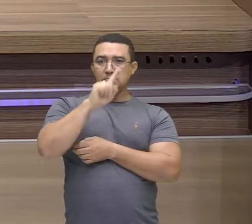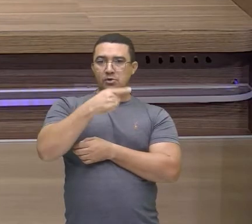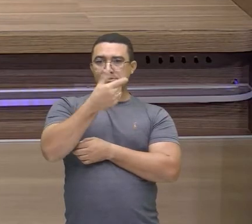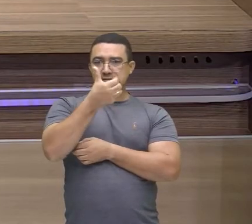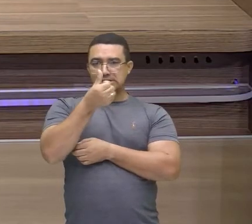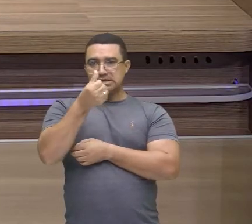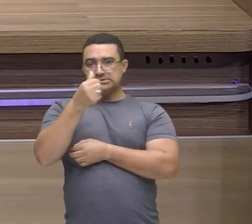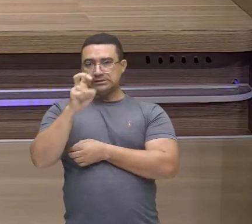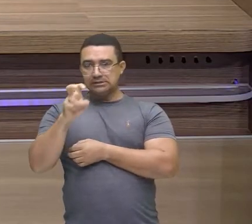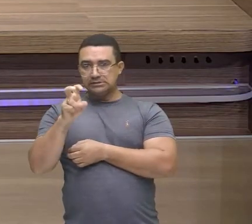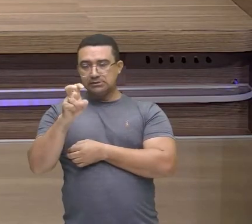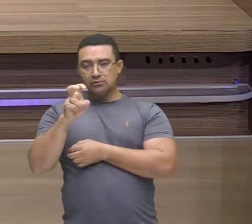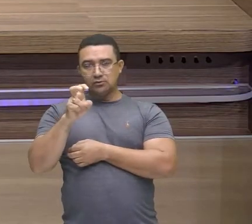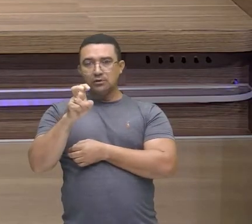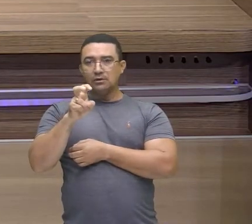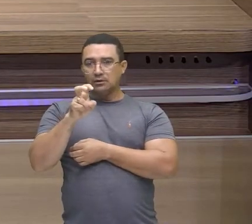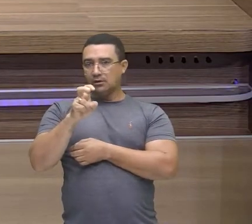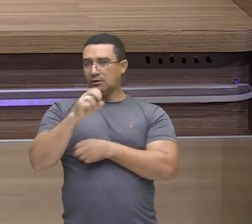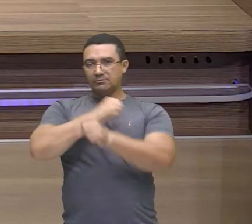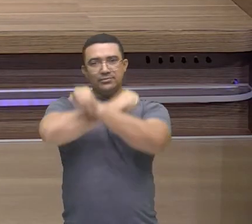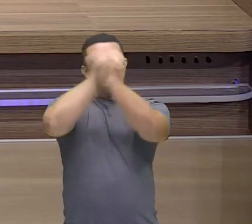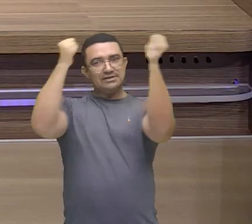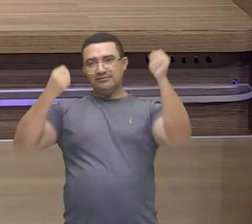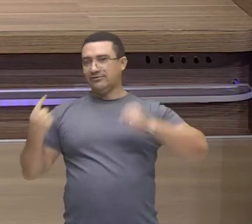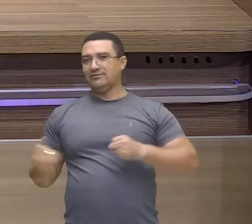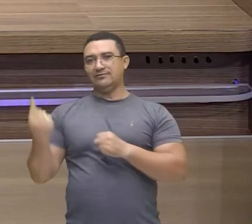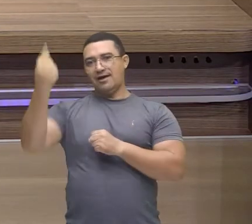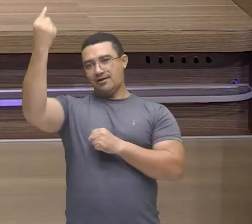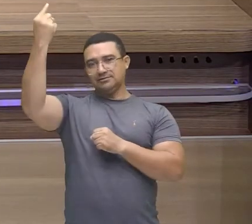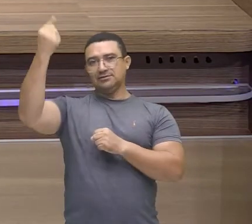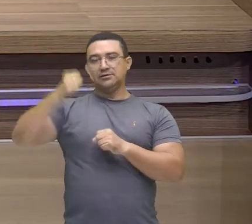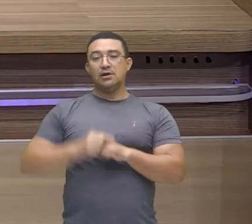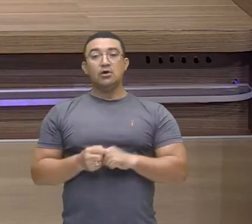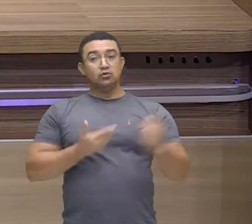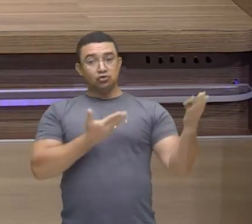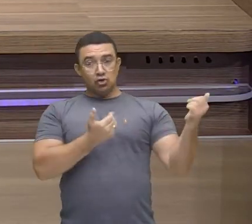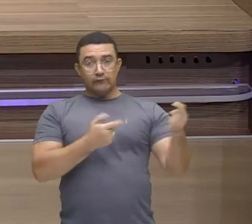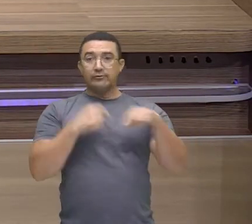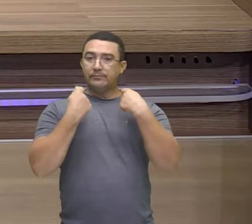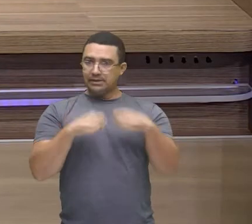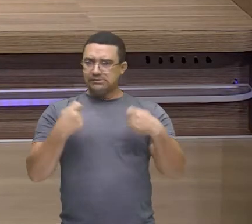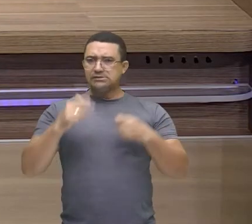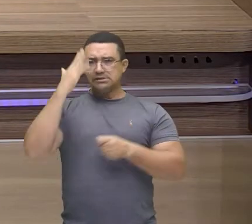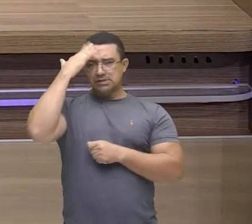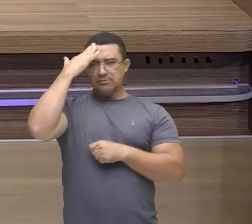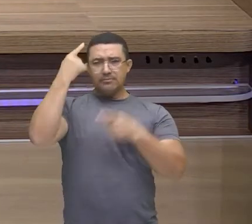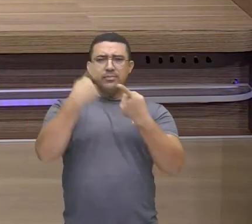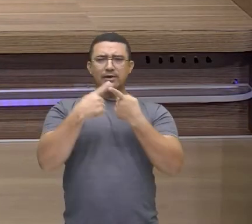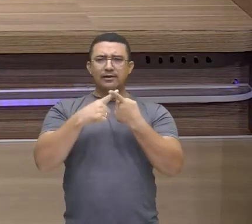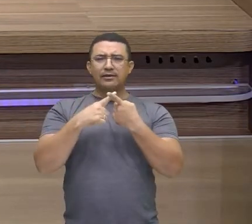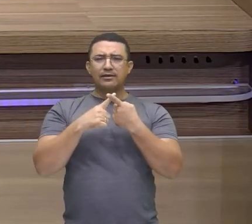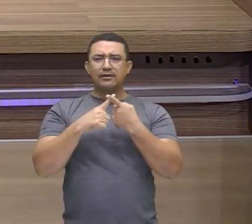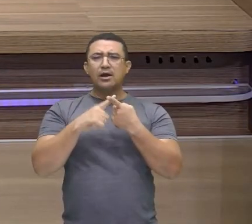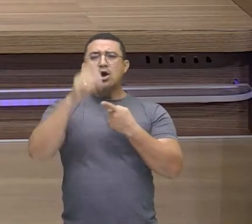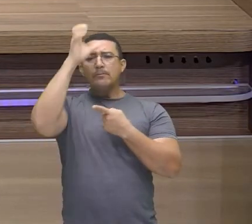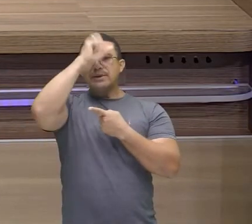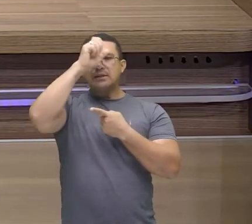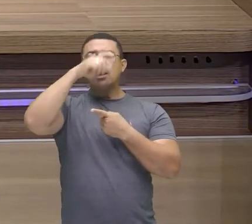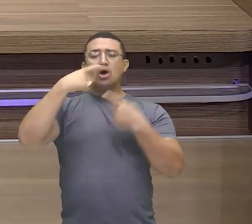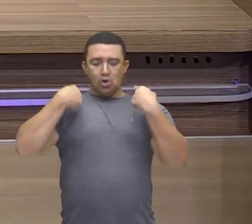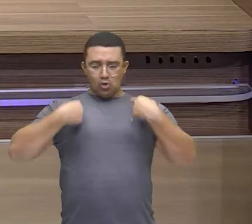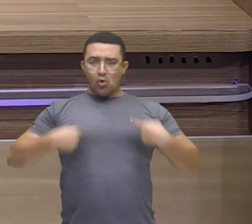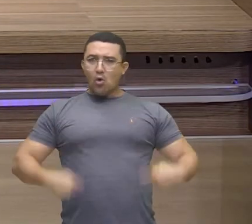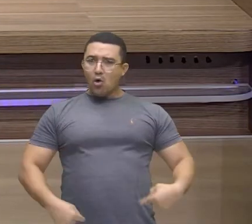m. Mas aí, os adolescentes, eles têm que saber disso, porque ele tem que aprender que o corpo dele é